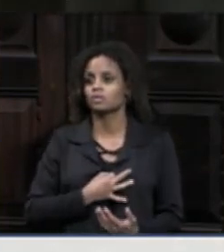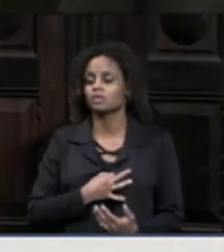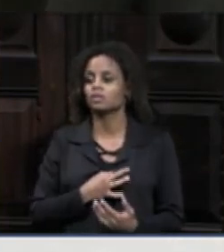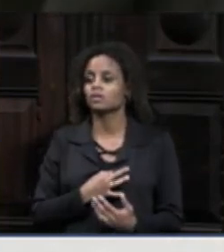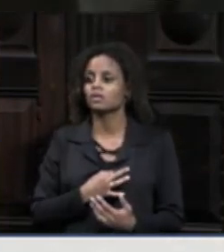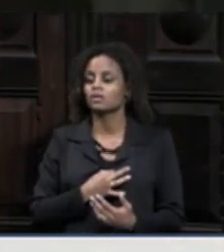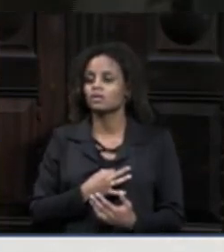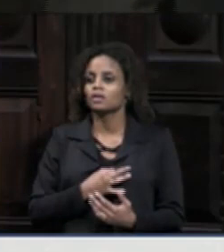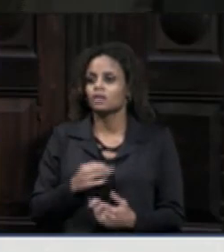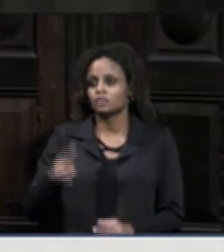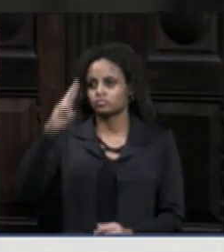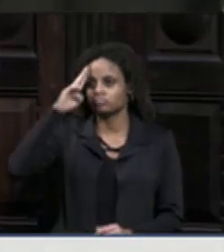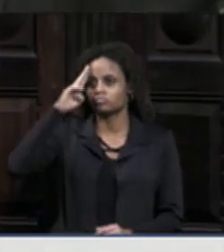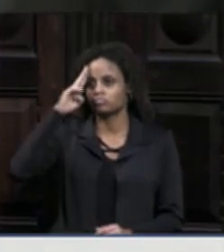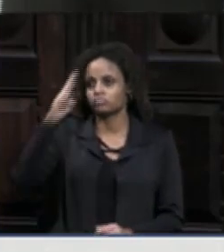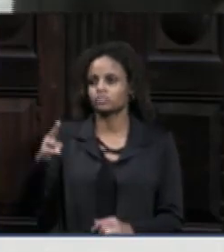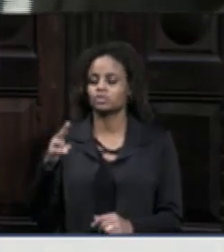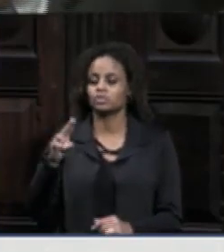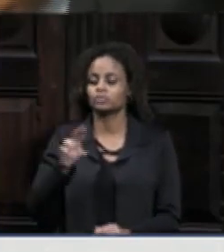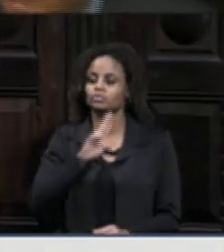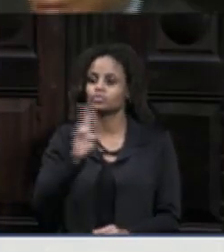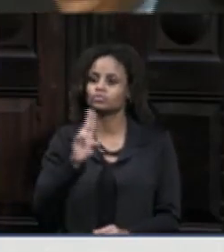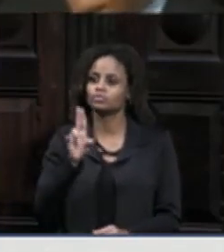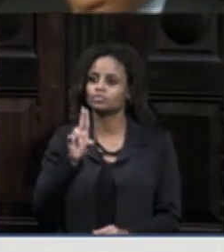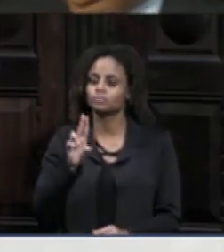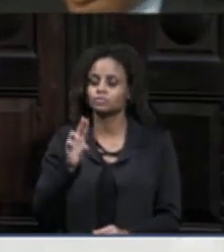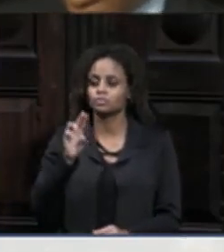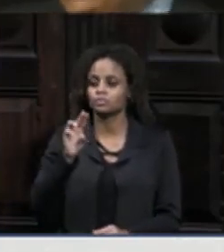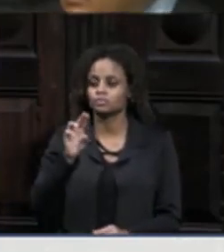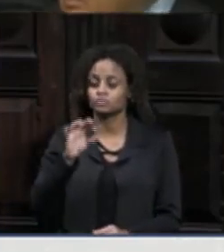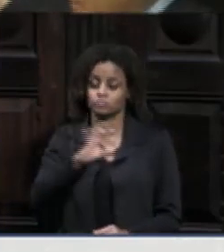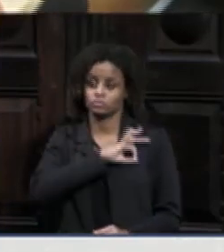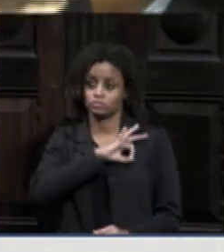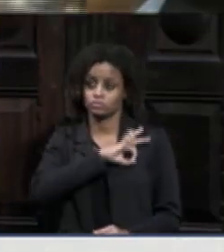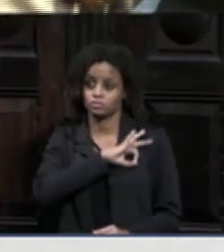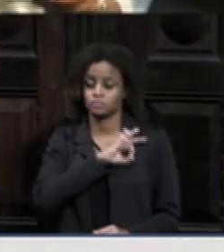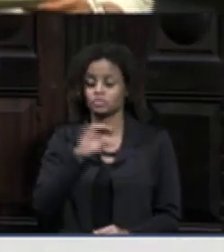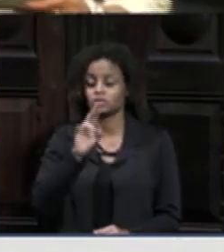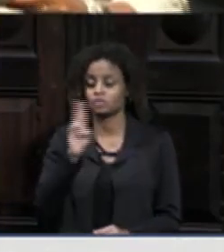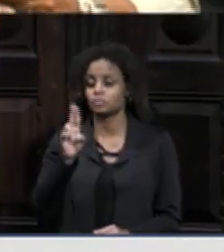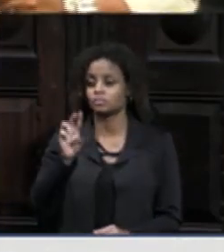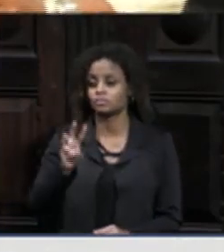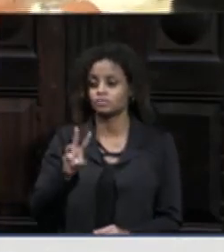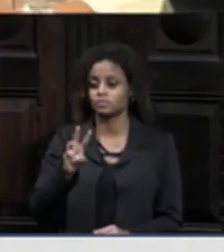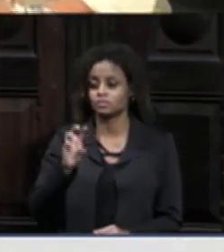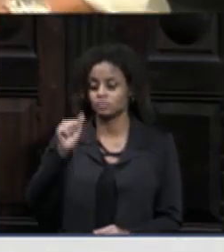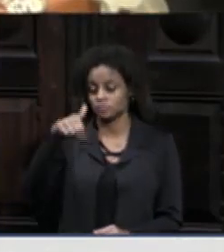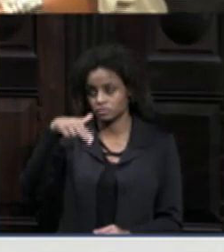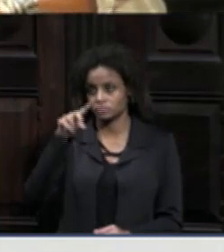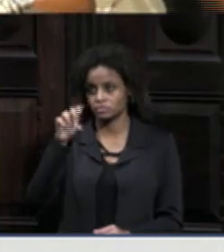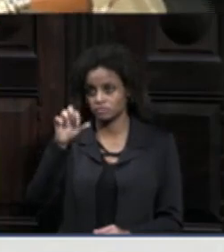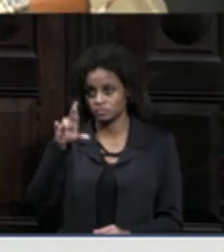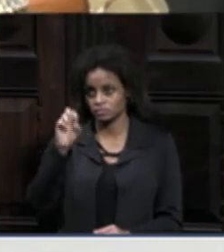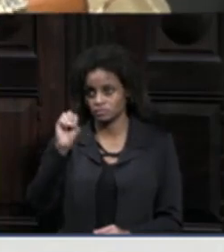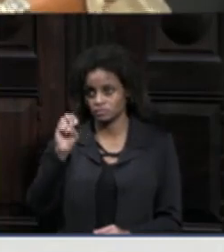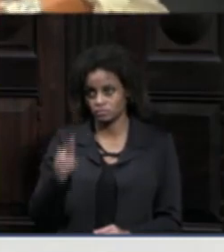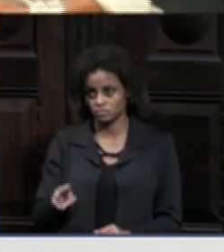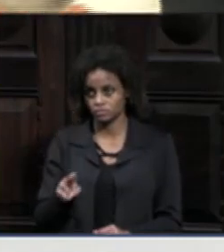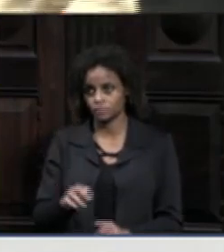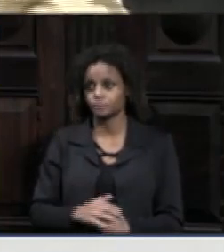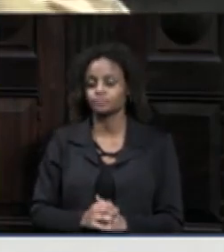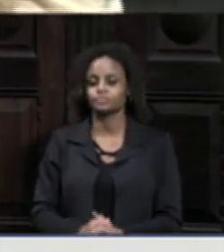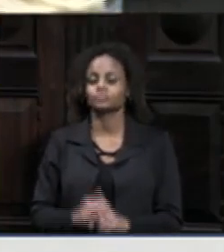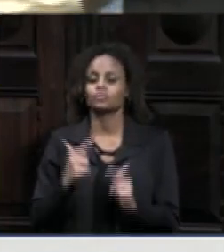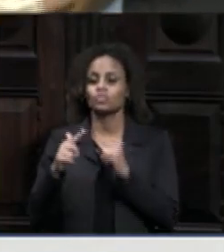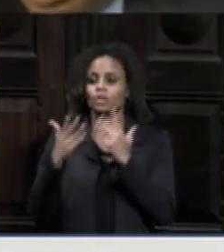Militar do Estado do Rio de Janeiro, Anderson Coelho Ribeiro. Parecer da Comissão de Normas Internas e Proposições Externas, favorável. Em discussão, não havendo que queira